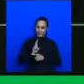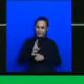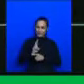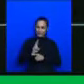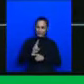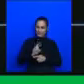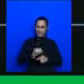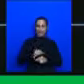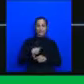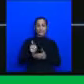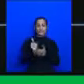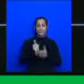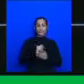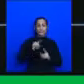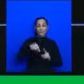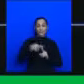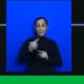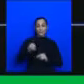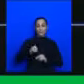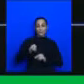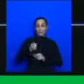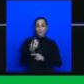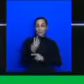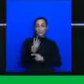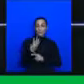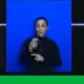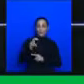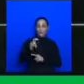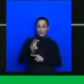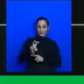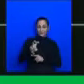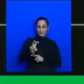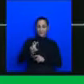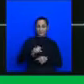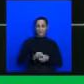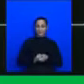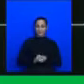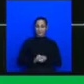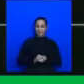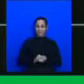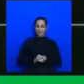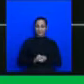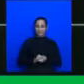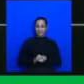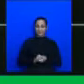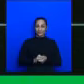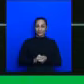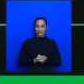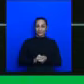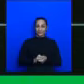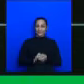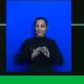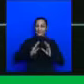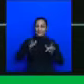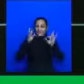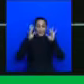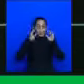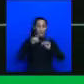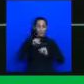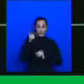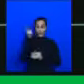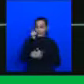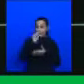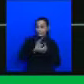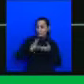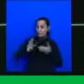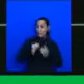R$ 37 milhões. Vem chegando mais um número, 45, bola 45. Já pensou você